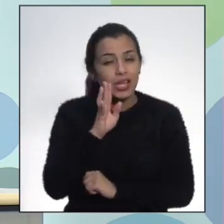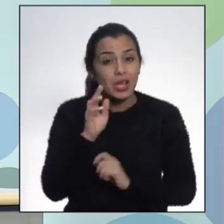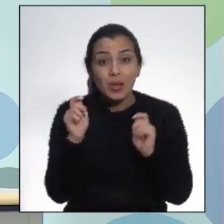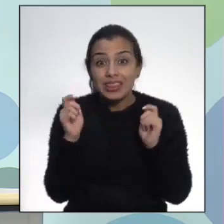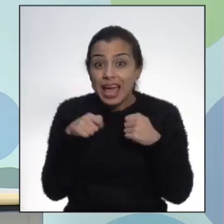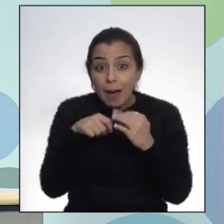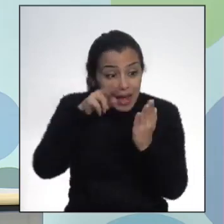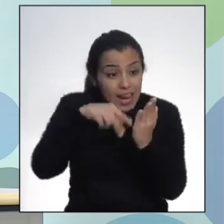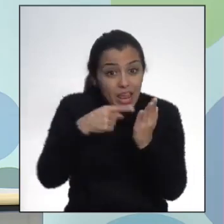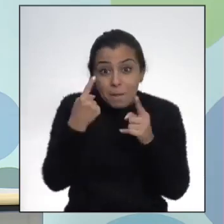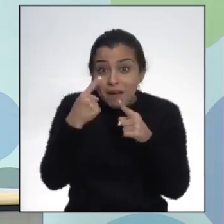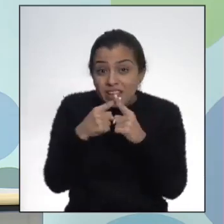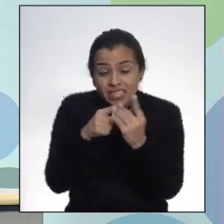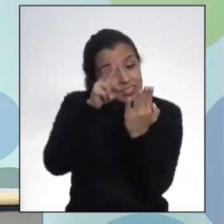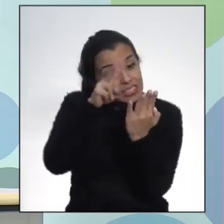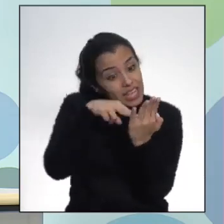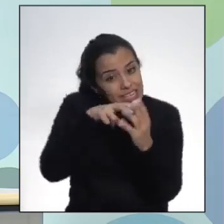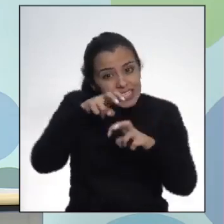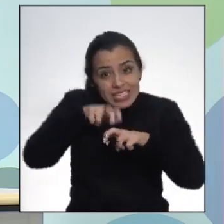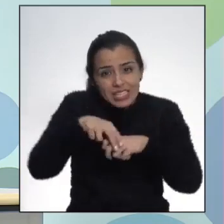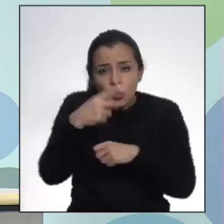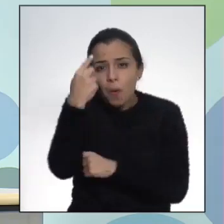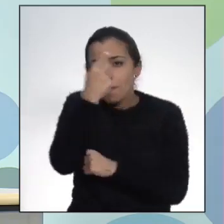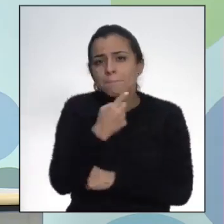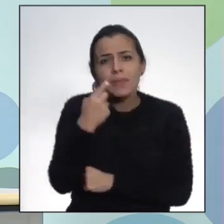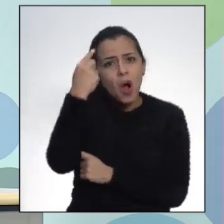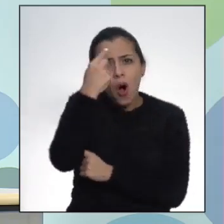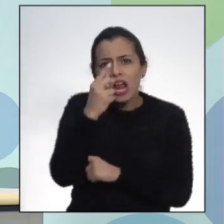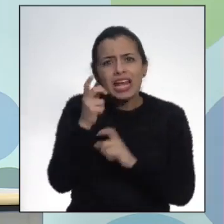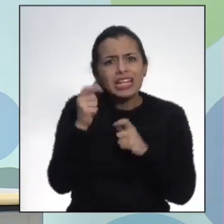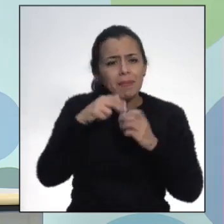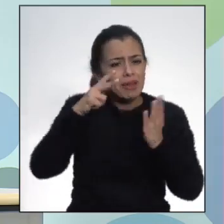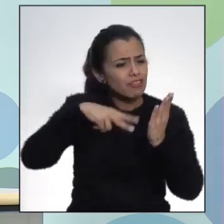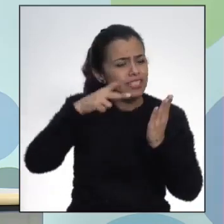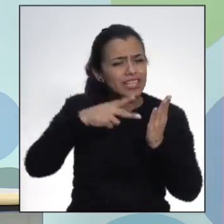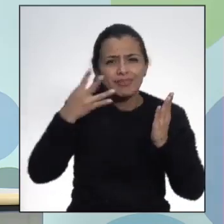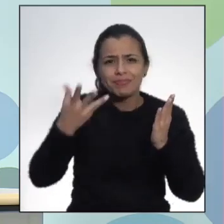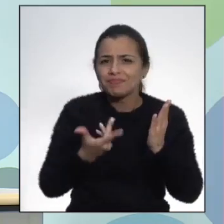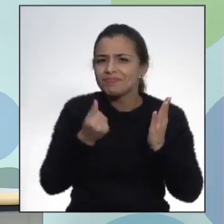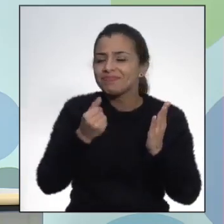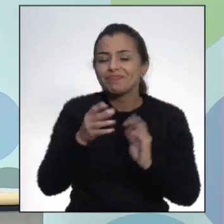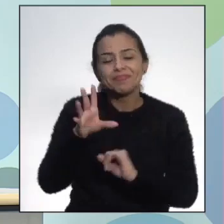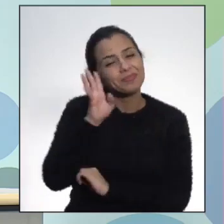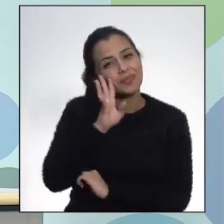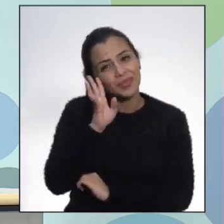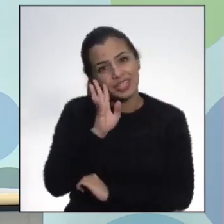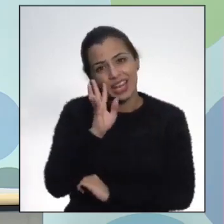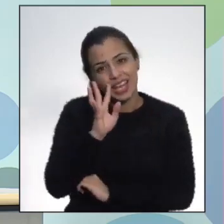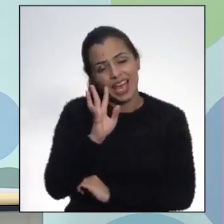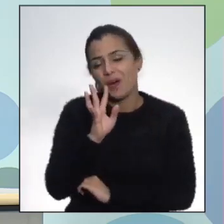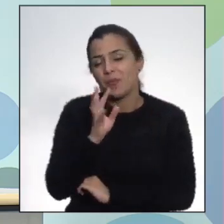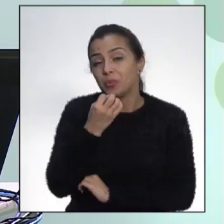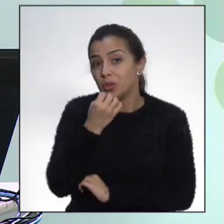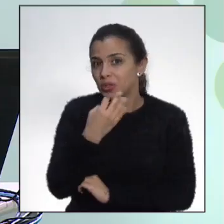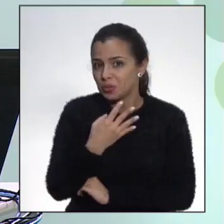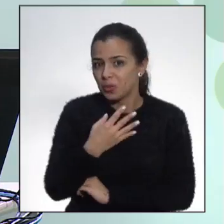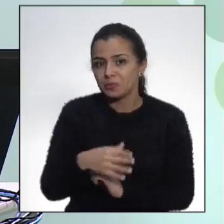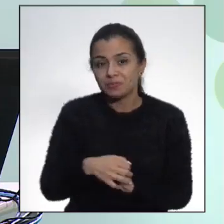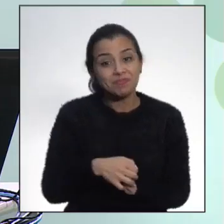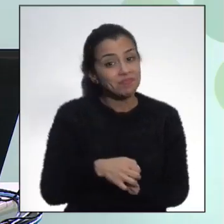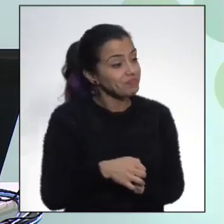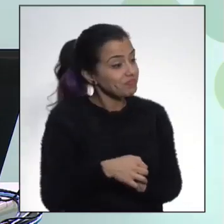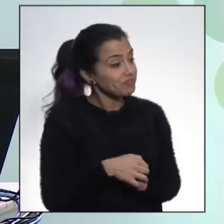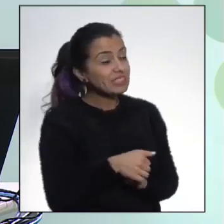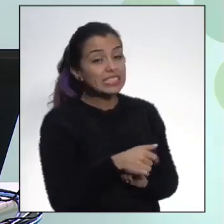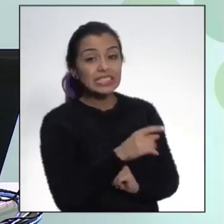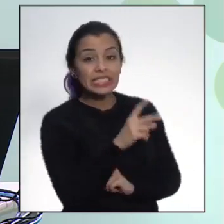ler, nessa quarentena você lê em 1 horinha, senta lá de concentração, você consegue terminar a leitura, é um texto muito bom. E lembrando,